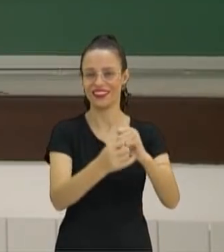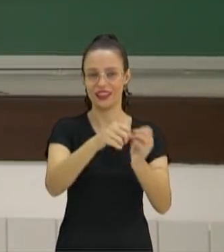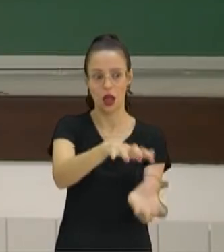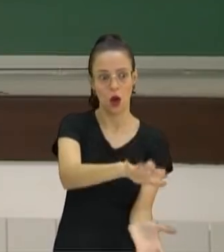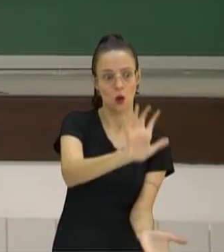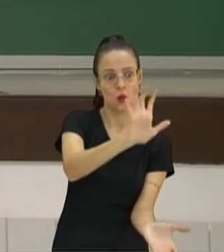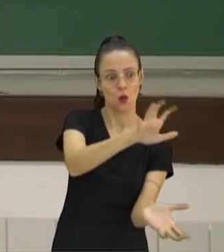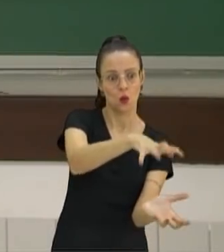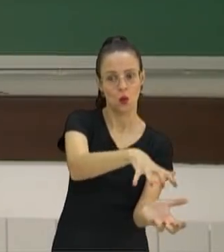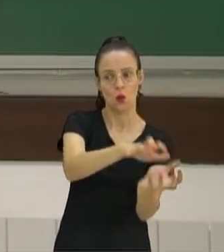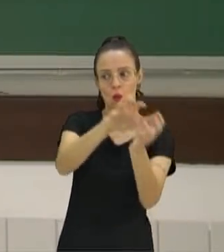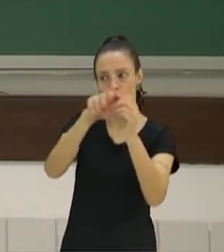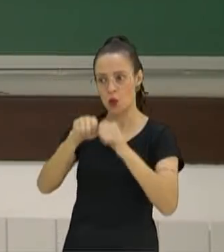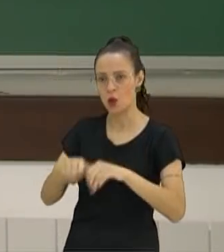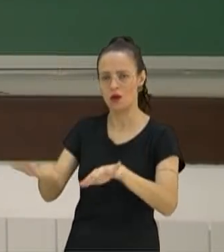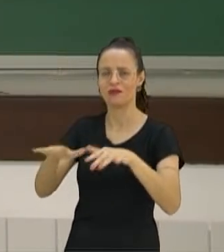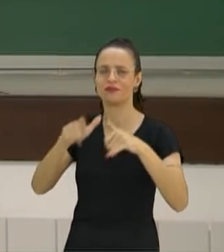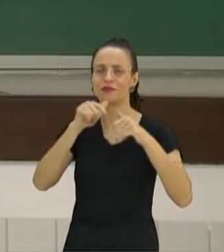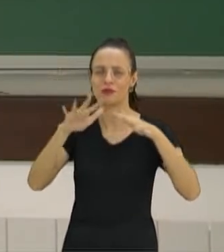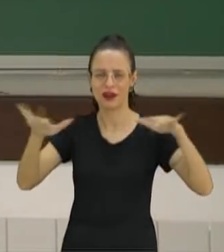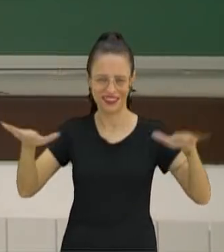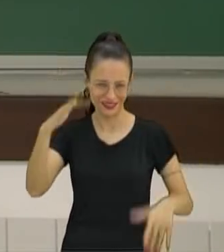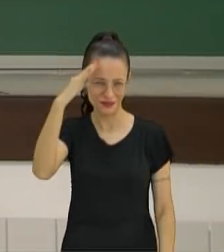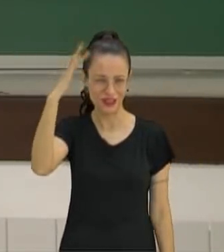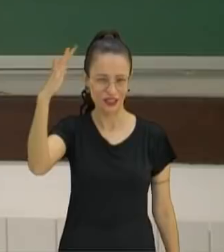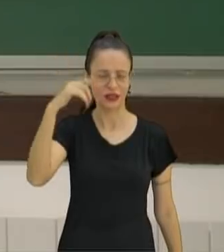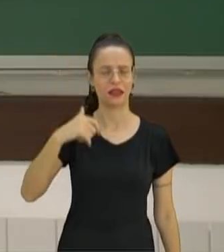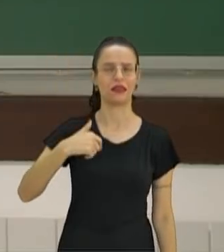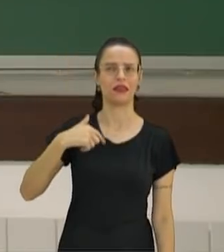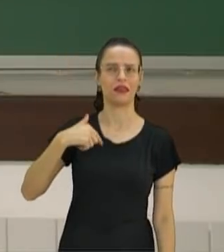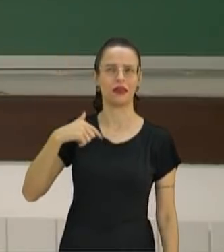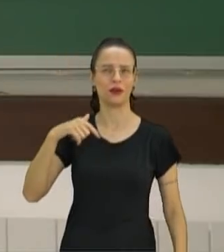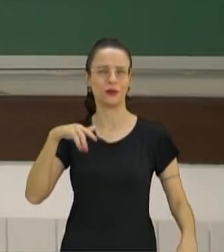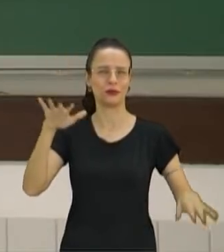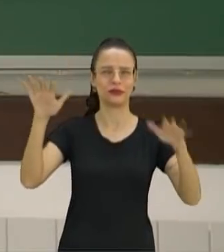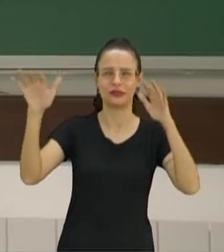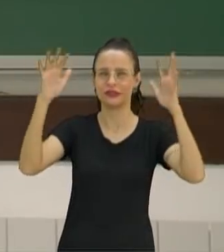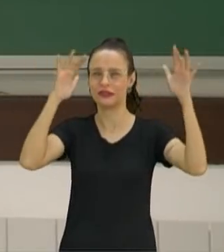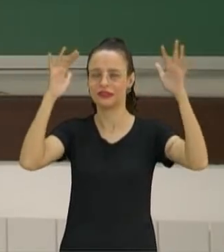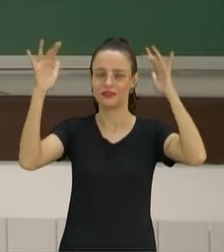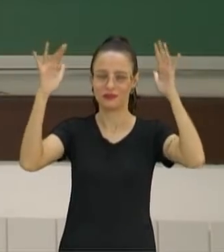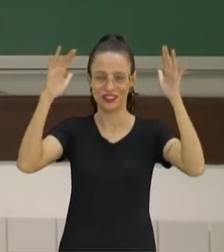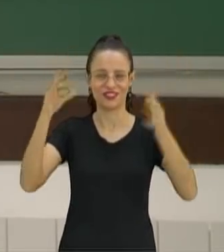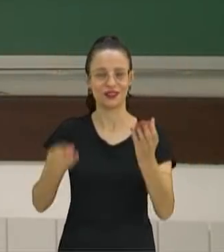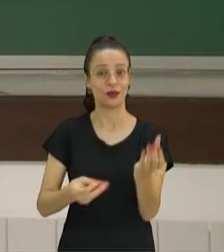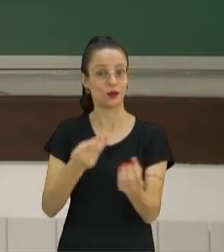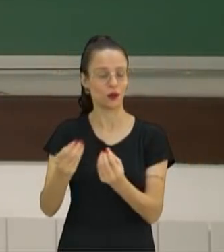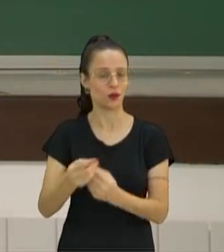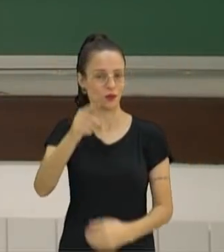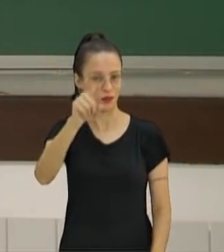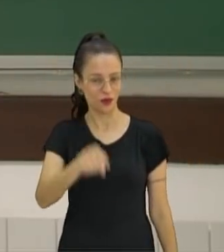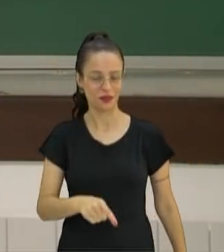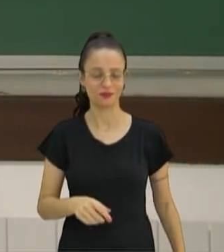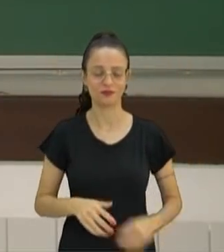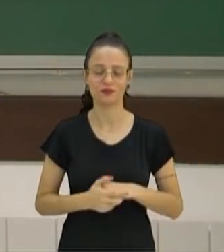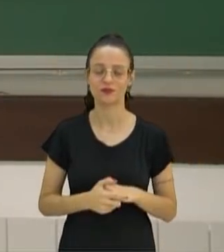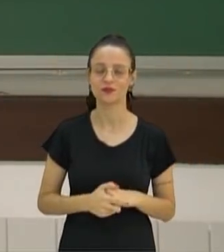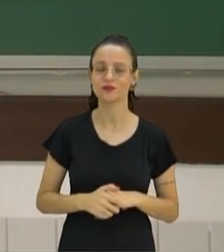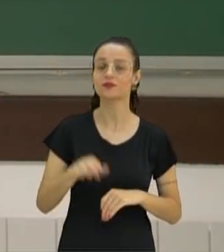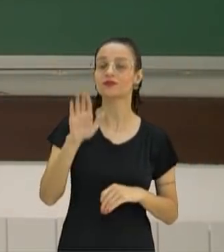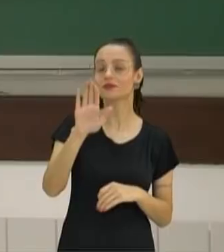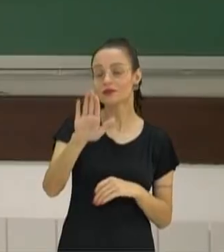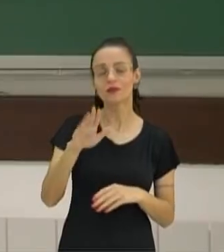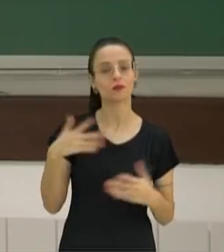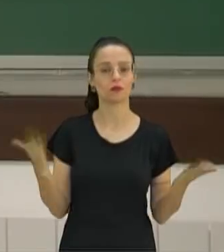fundo do mar. Você consegue imaginar aí na sua mente? Eu já tenho uma visualização aqui, né, de como isso iria acontecer. Mas a